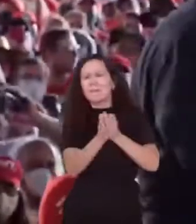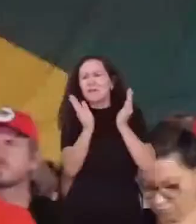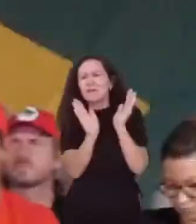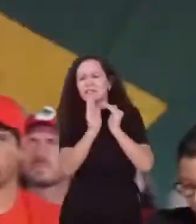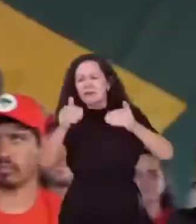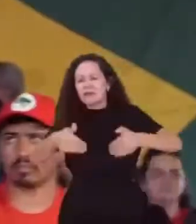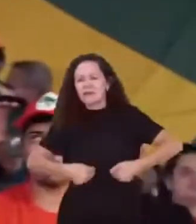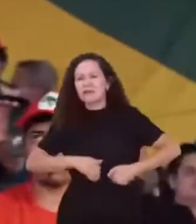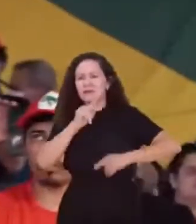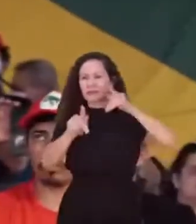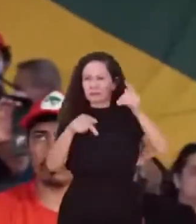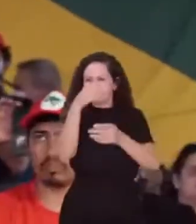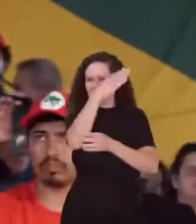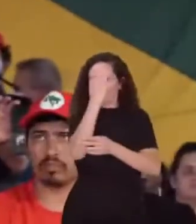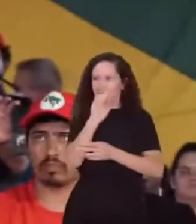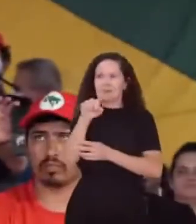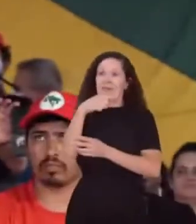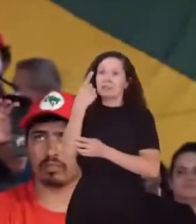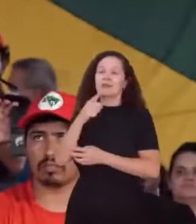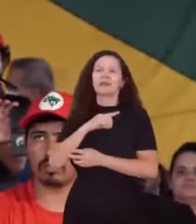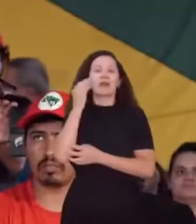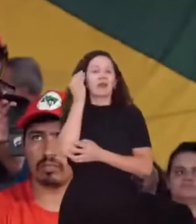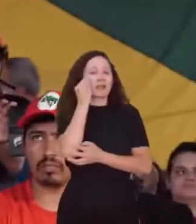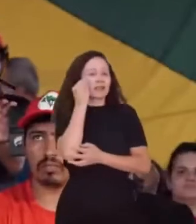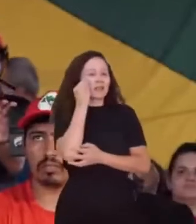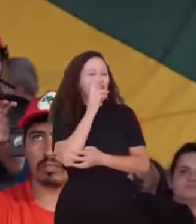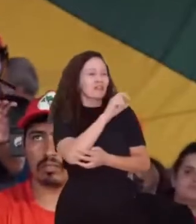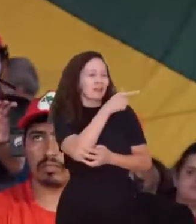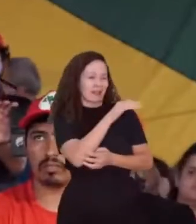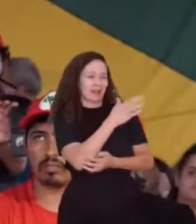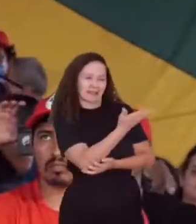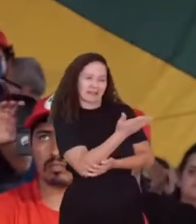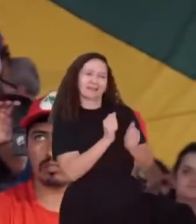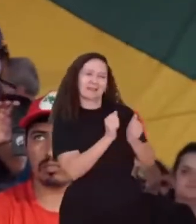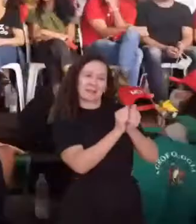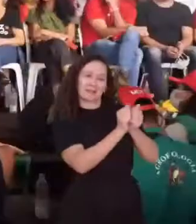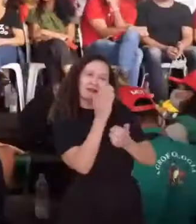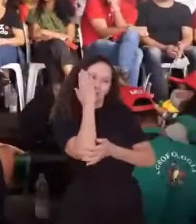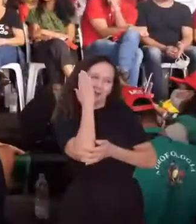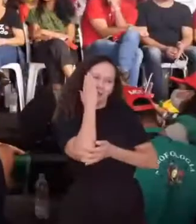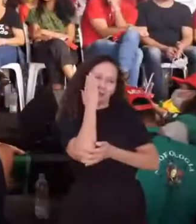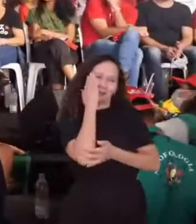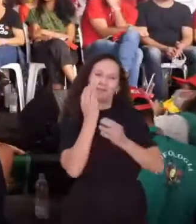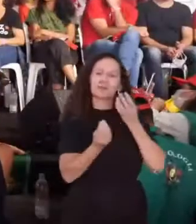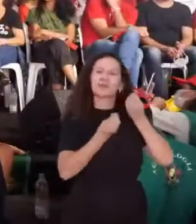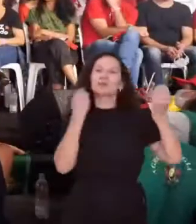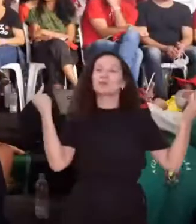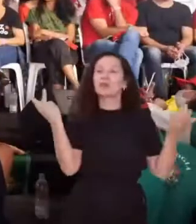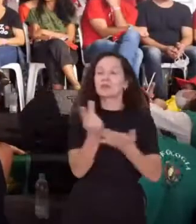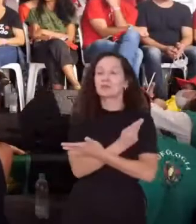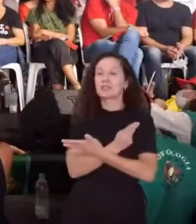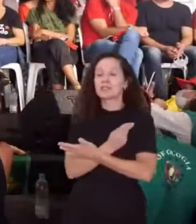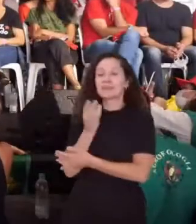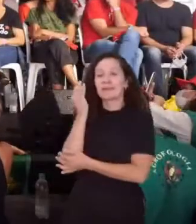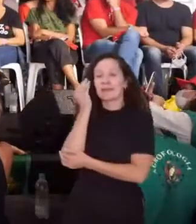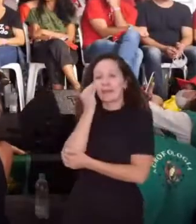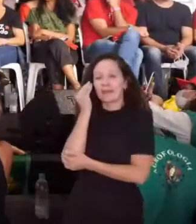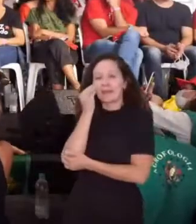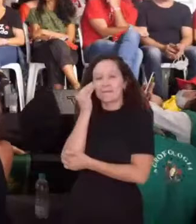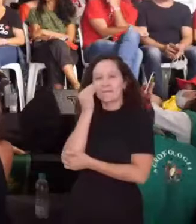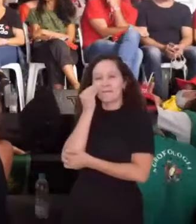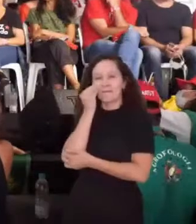a tentativa, Rick, eu não sei se você acompanhou o processo de tentativa de privatização da